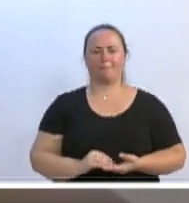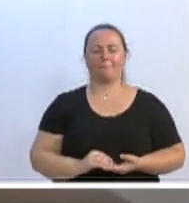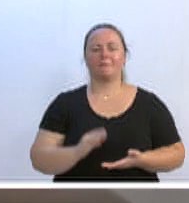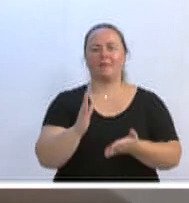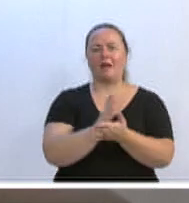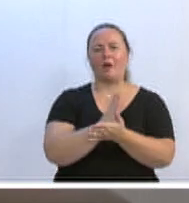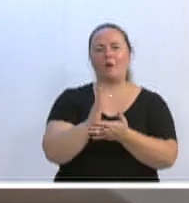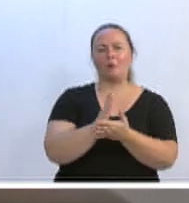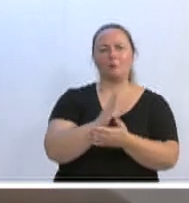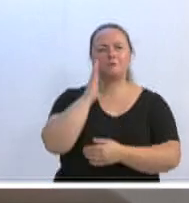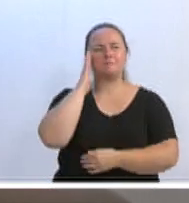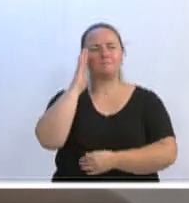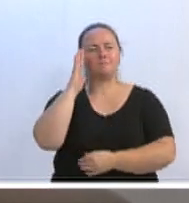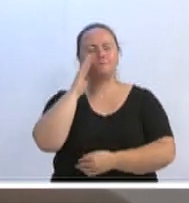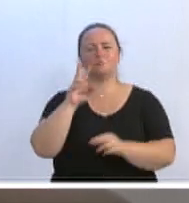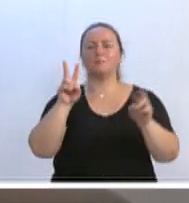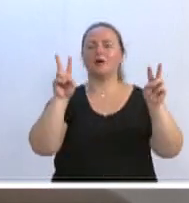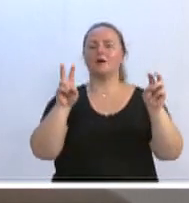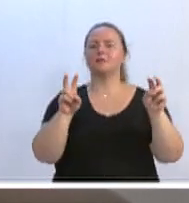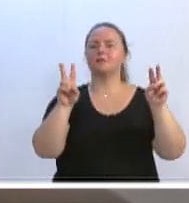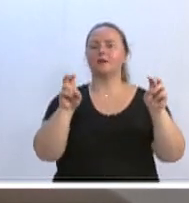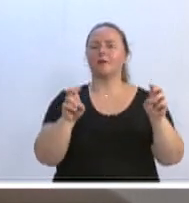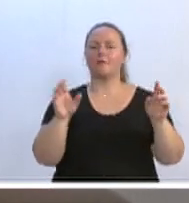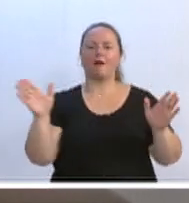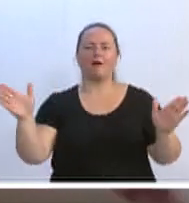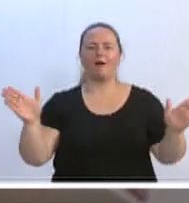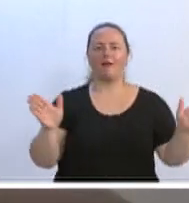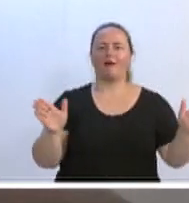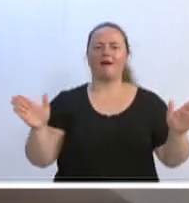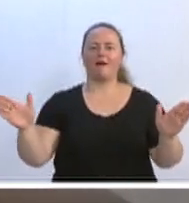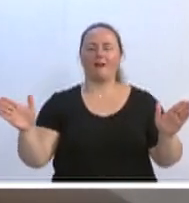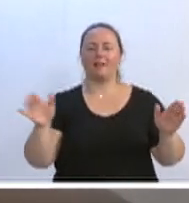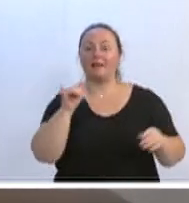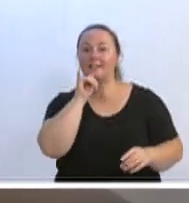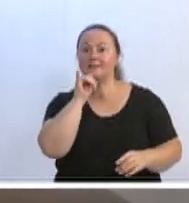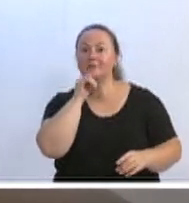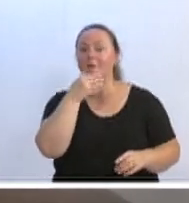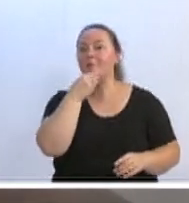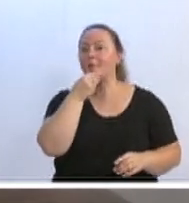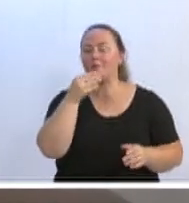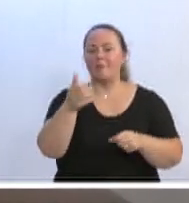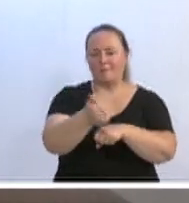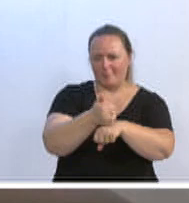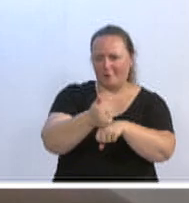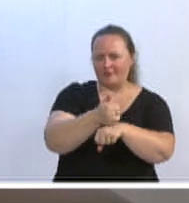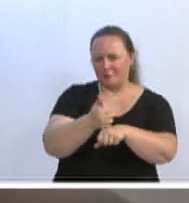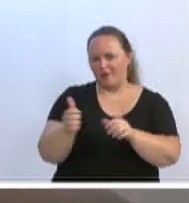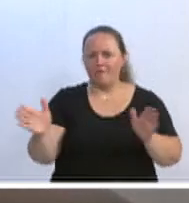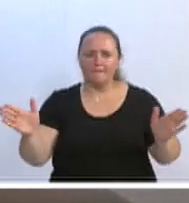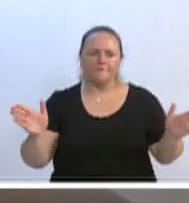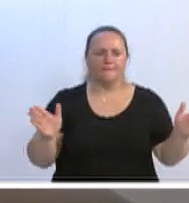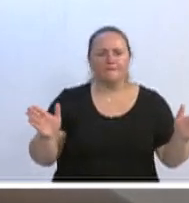Esse assunto com o goleiro. Ele está lá no gol, ele faz lá o, né,